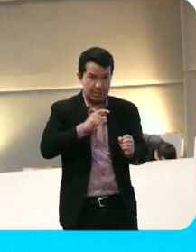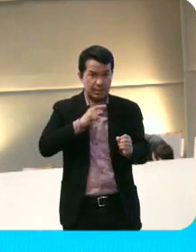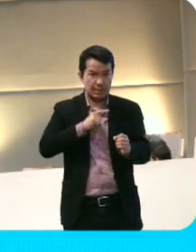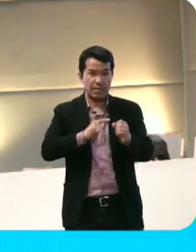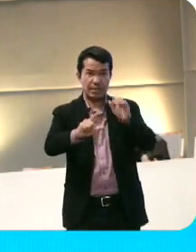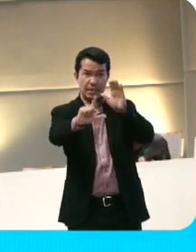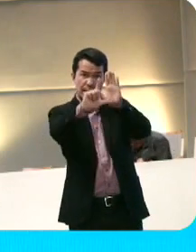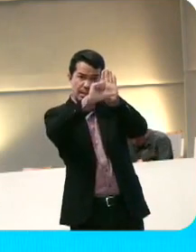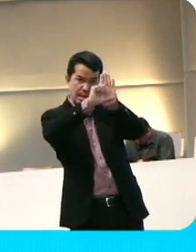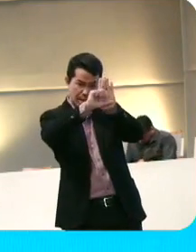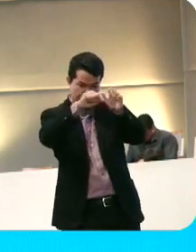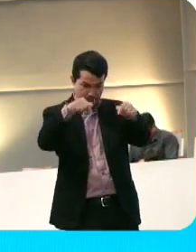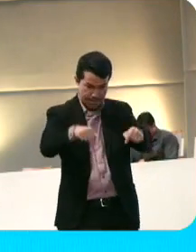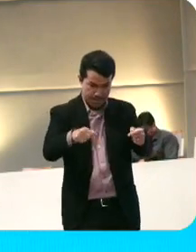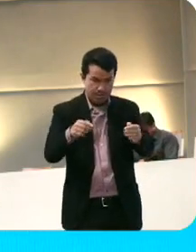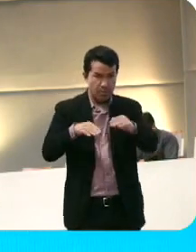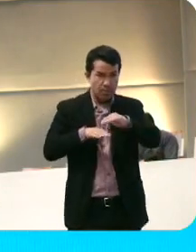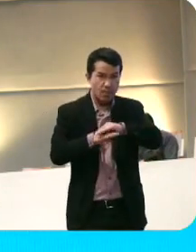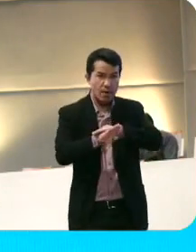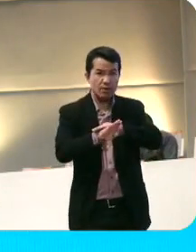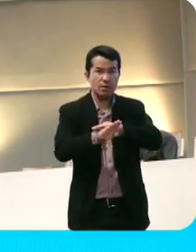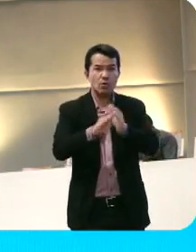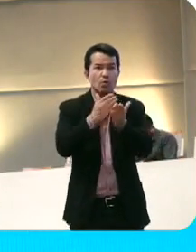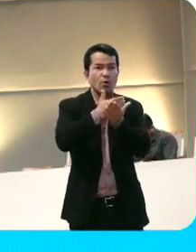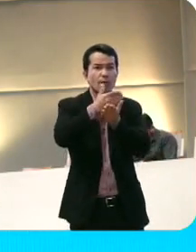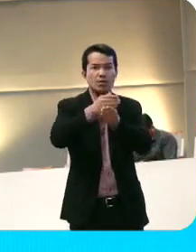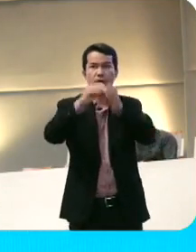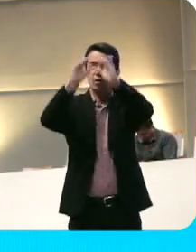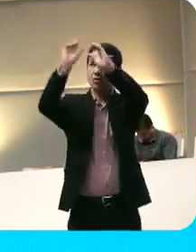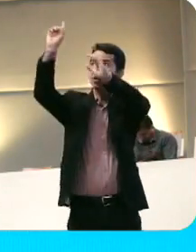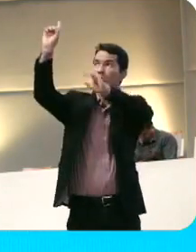aliança, a nuvem o cobriu.